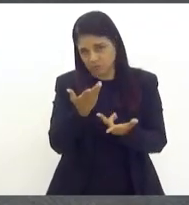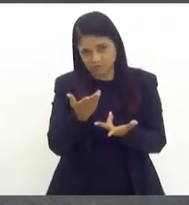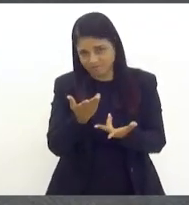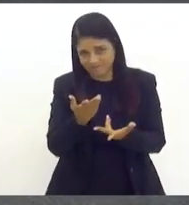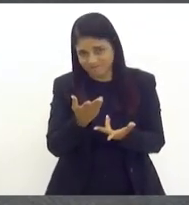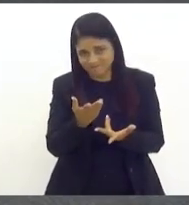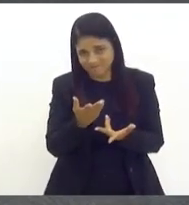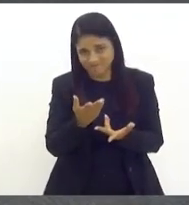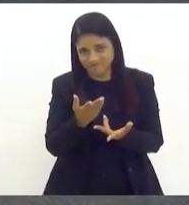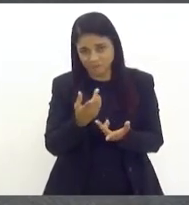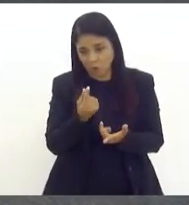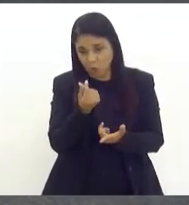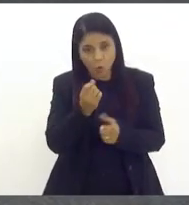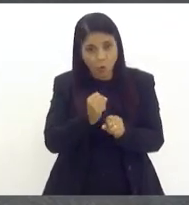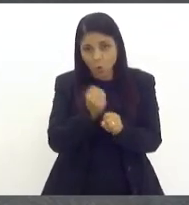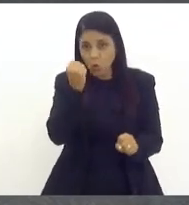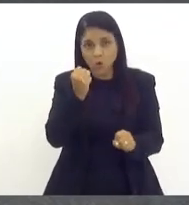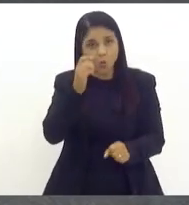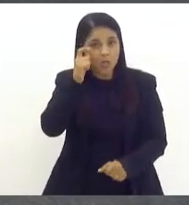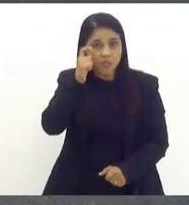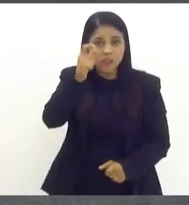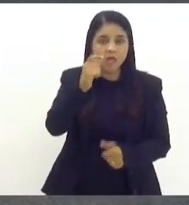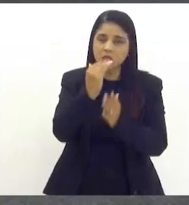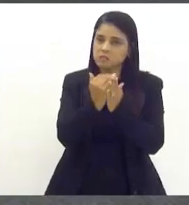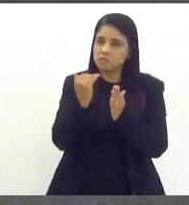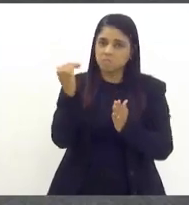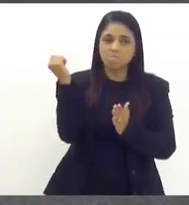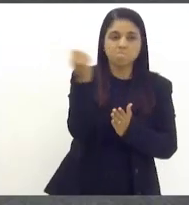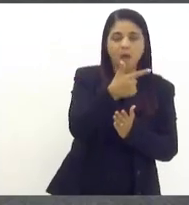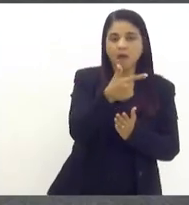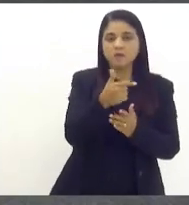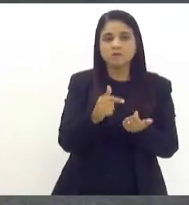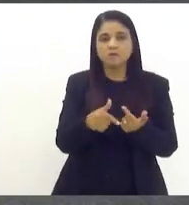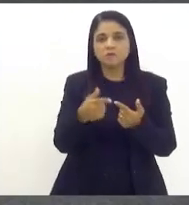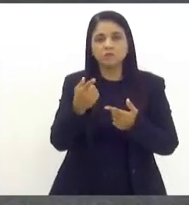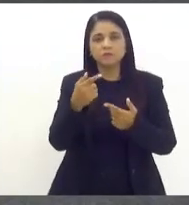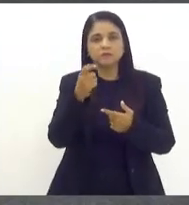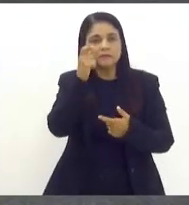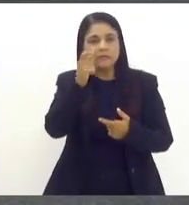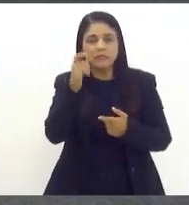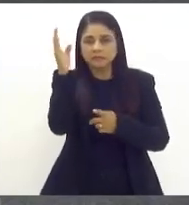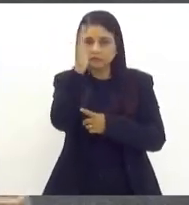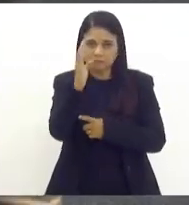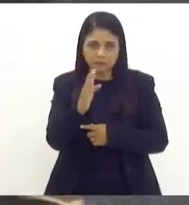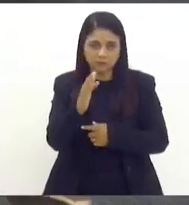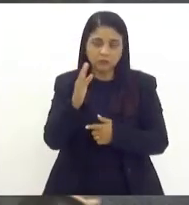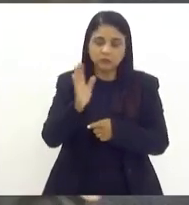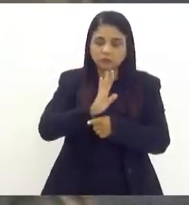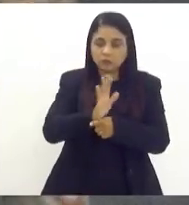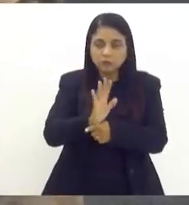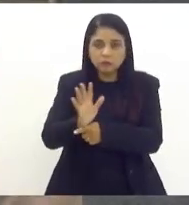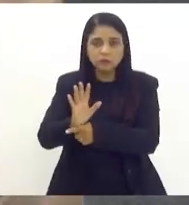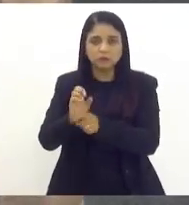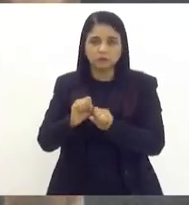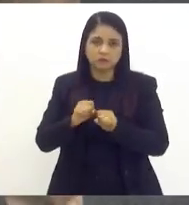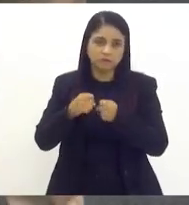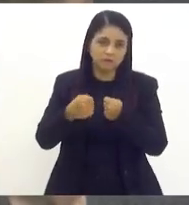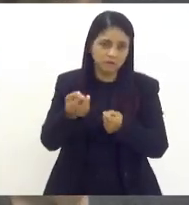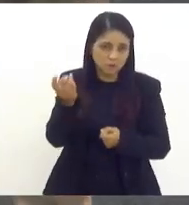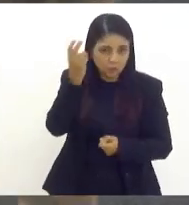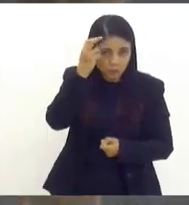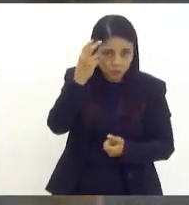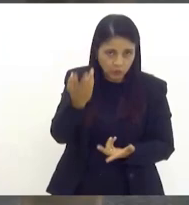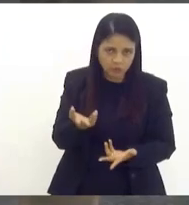lucro não pode estar acima do interesse Nacional da Defesa do nosso cinema da defesa da nossa cultura e também